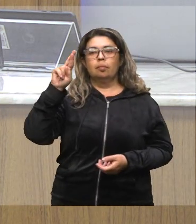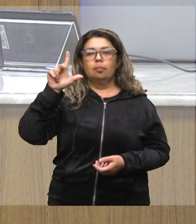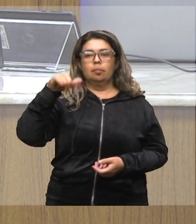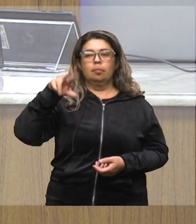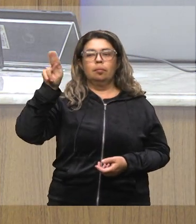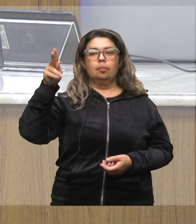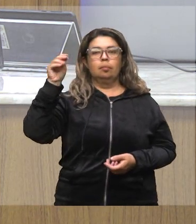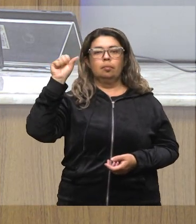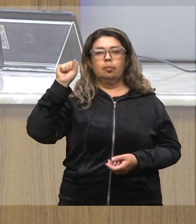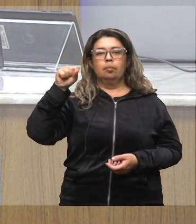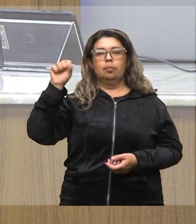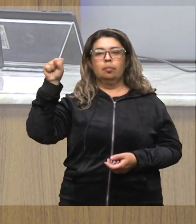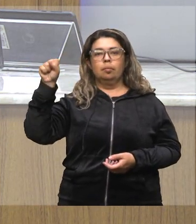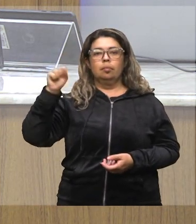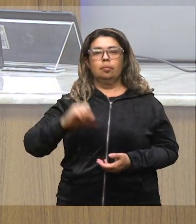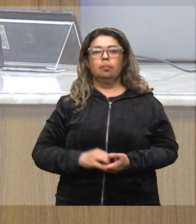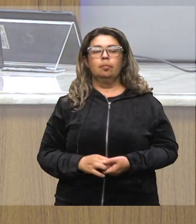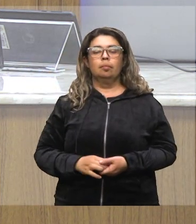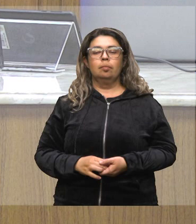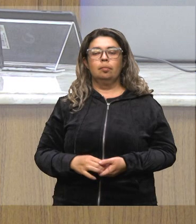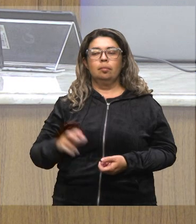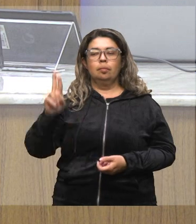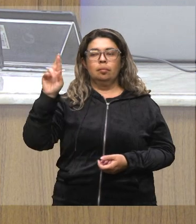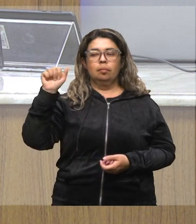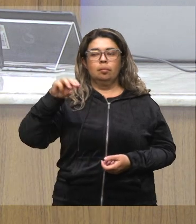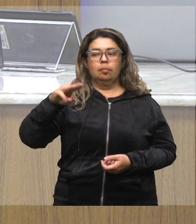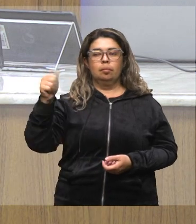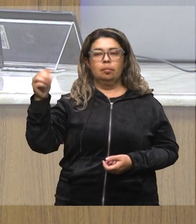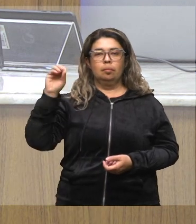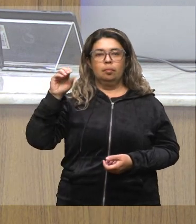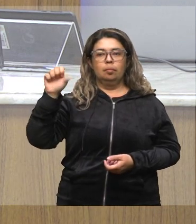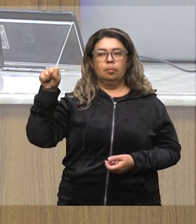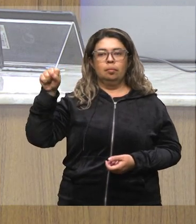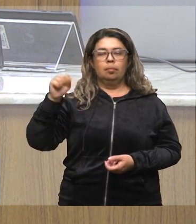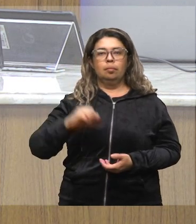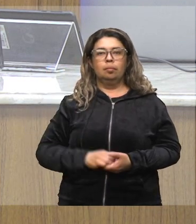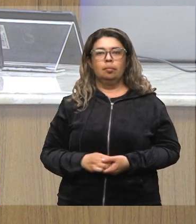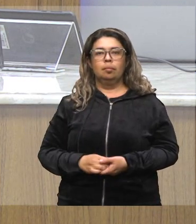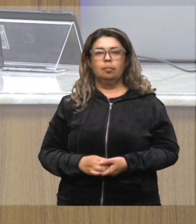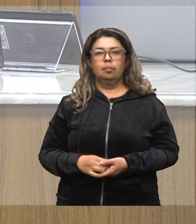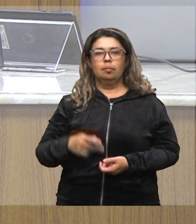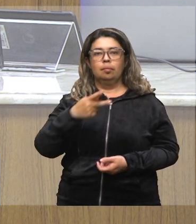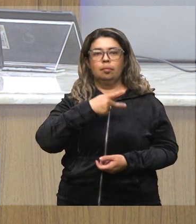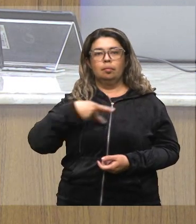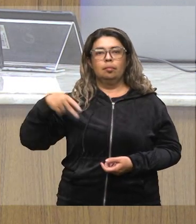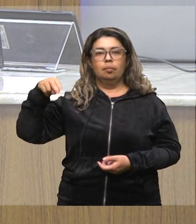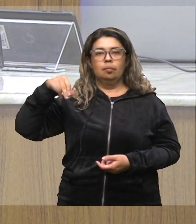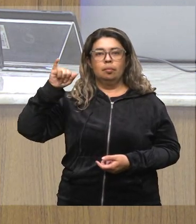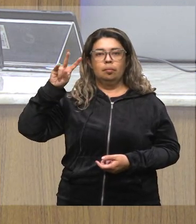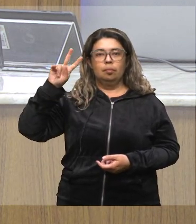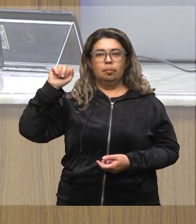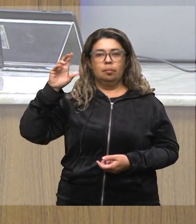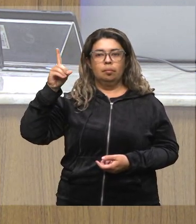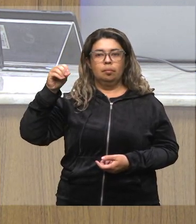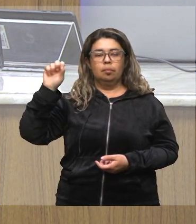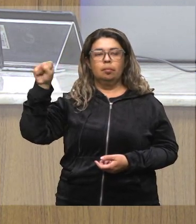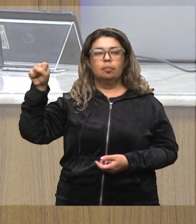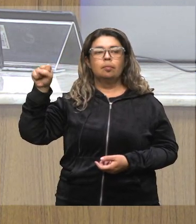Beitum. Carlinhos, vota sim. Luiz Antônio Ramon. Ramon, vota sim. Nivaldo dos Santos.